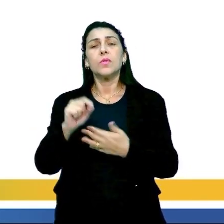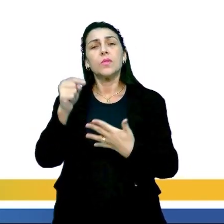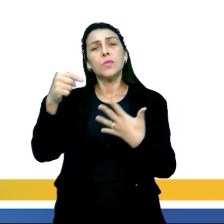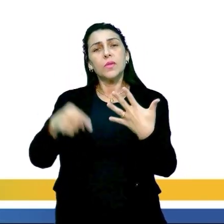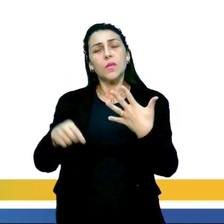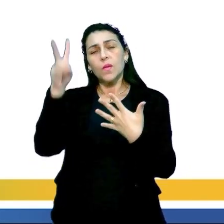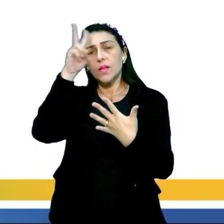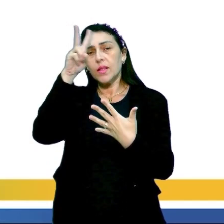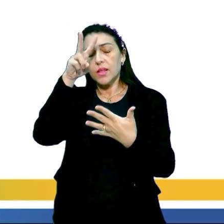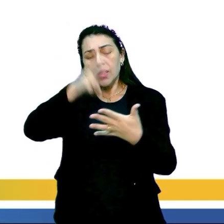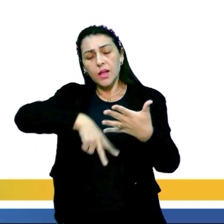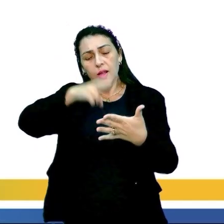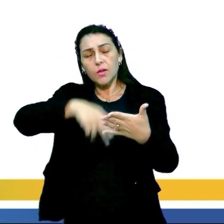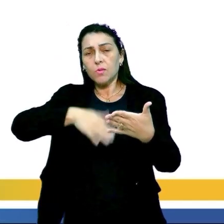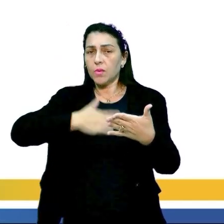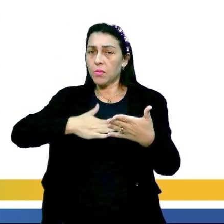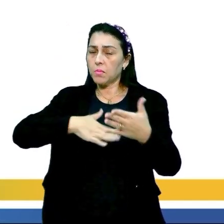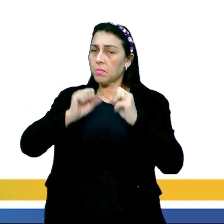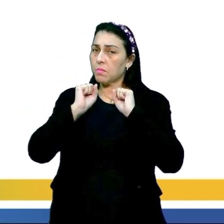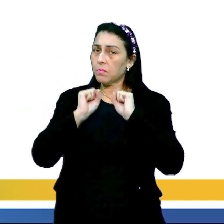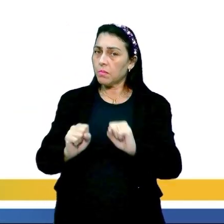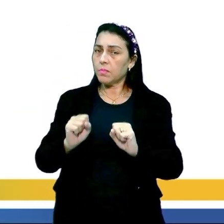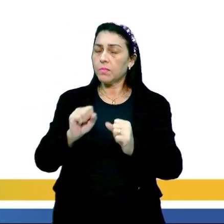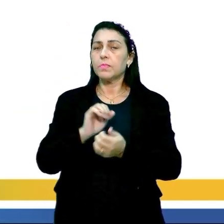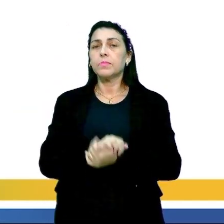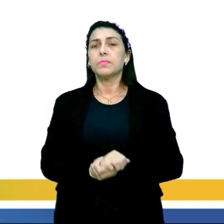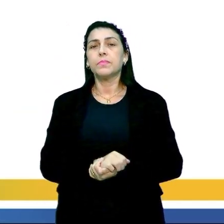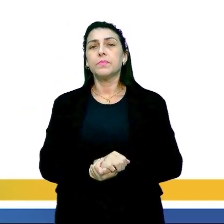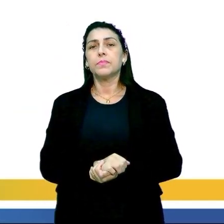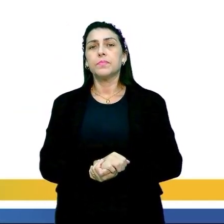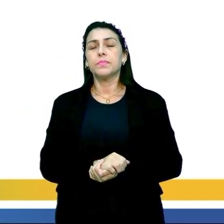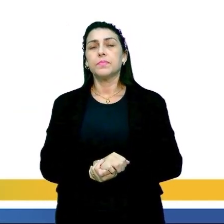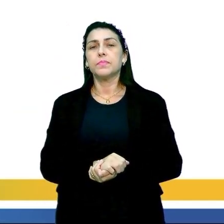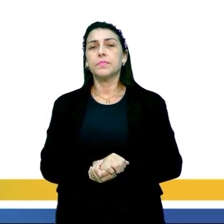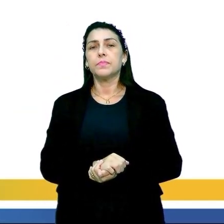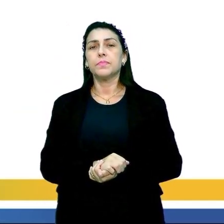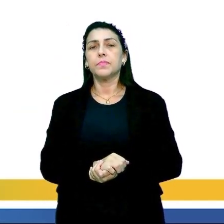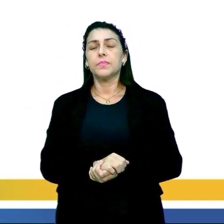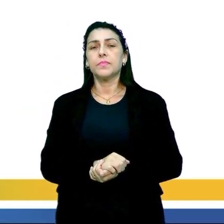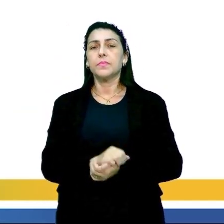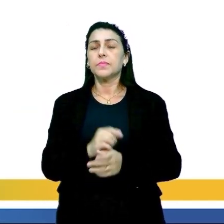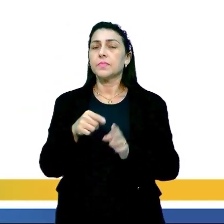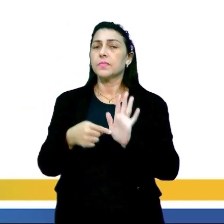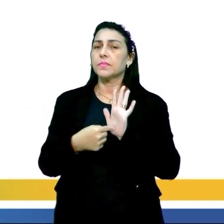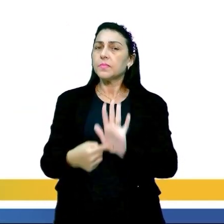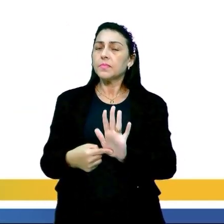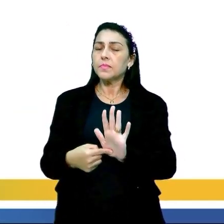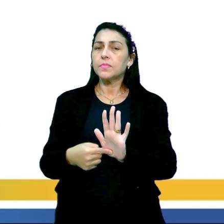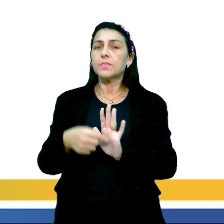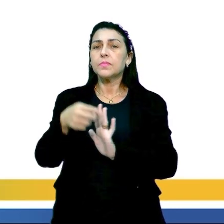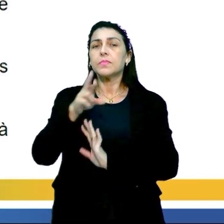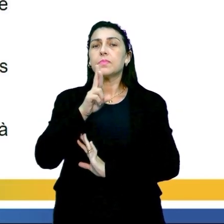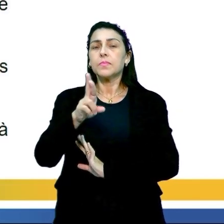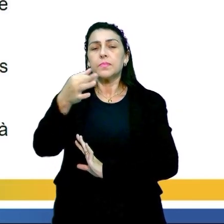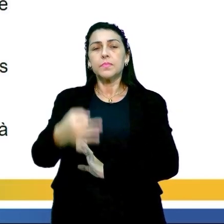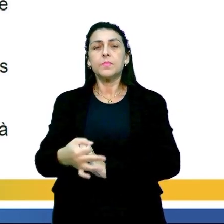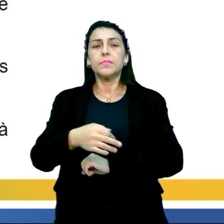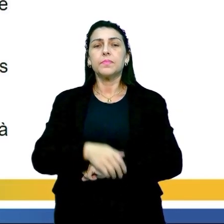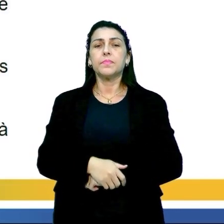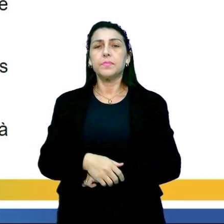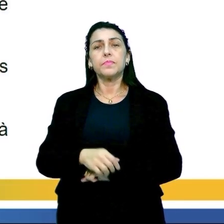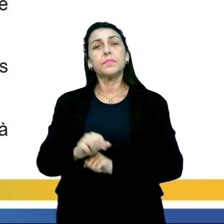você lendo com calma, você pode pressupor esse tipo de abordagem?